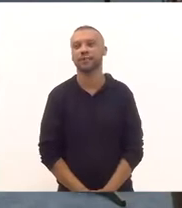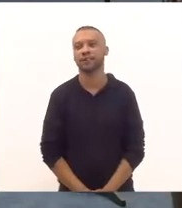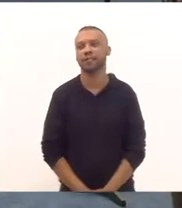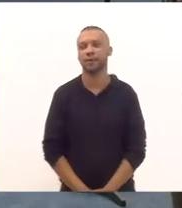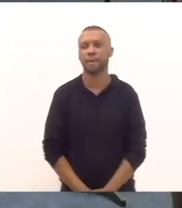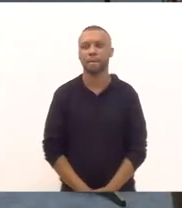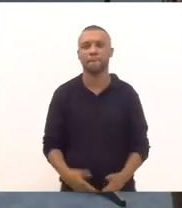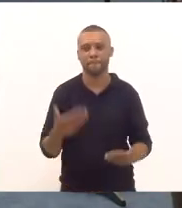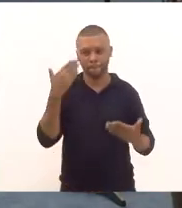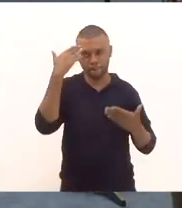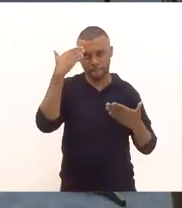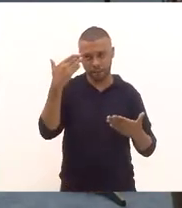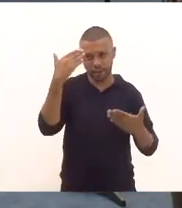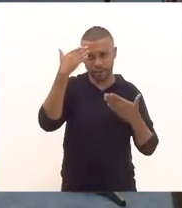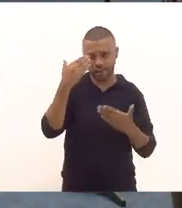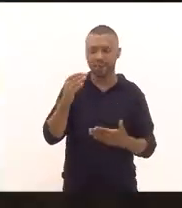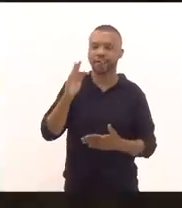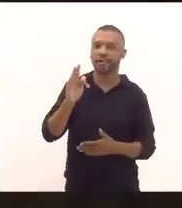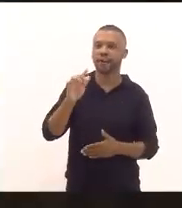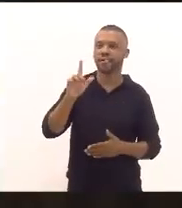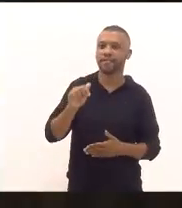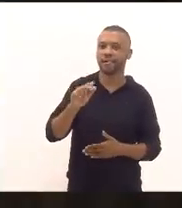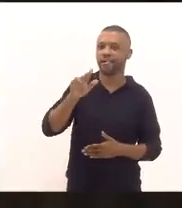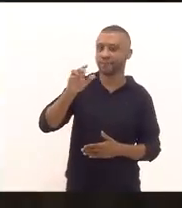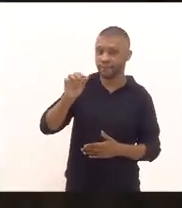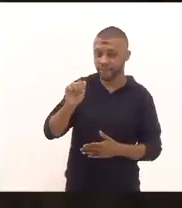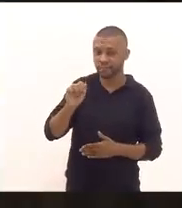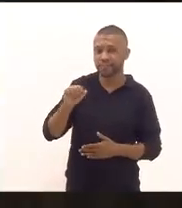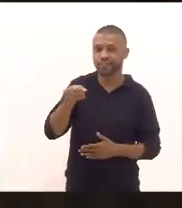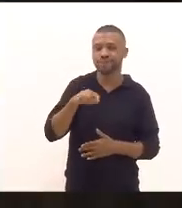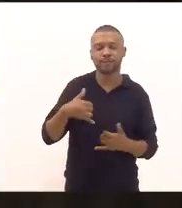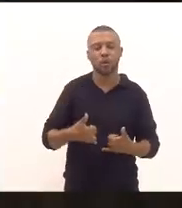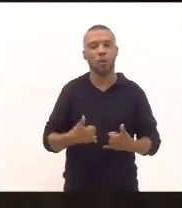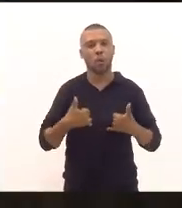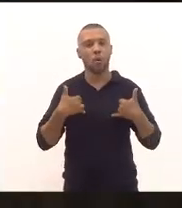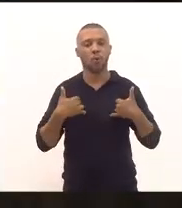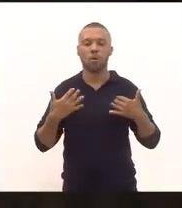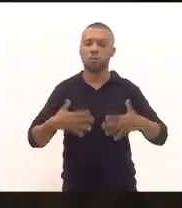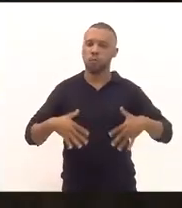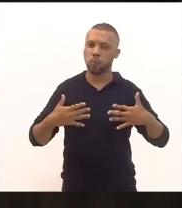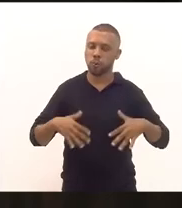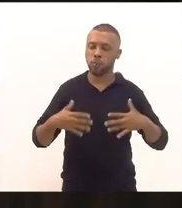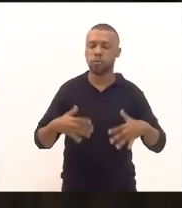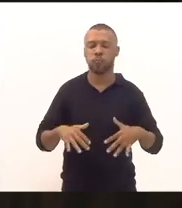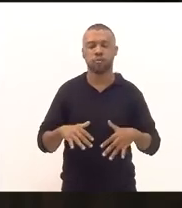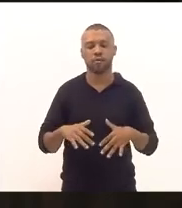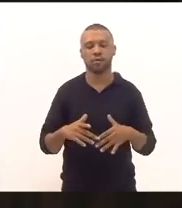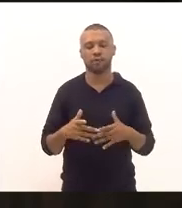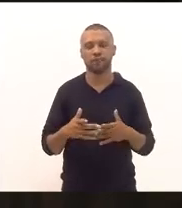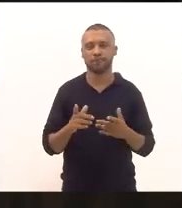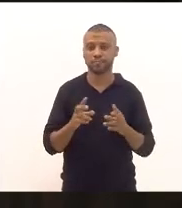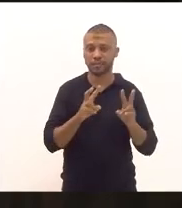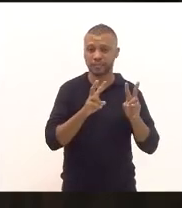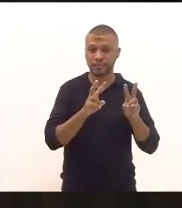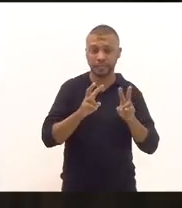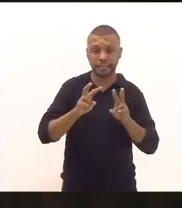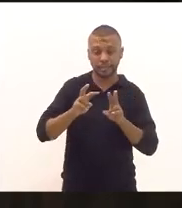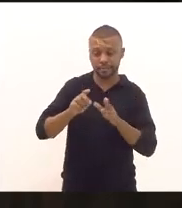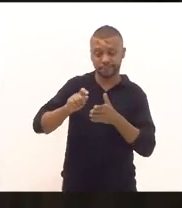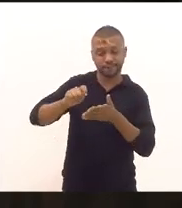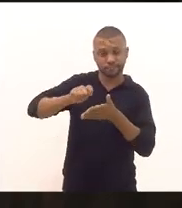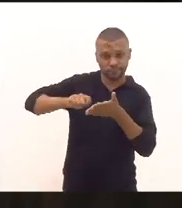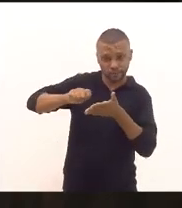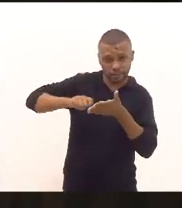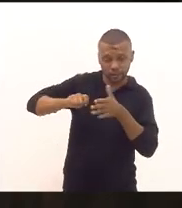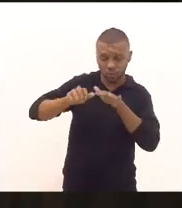bom obrigada Flávia que tanto nos orgulha também cada matéria que escreve